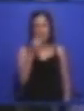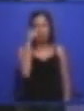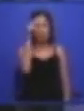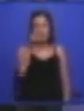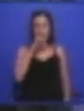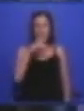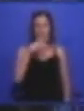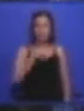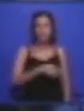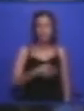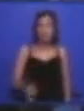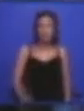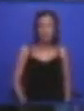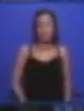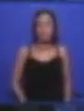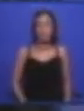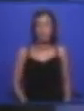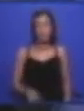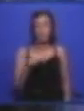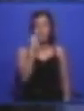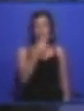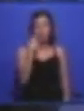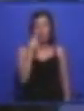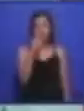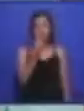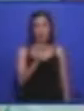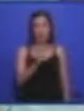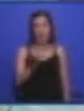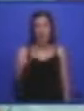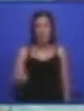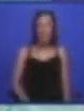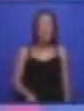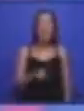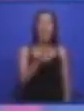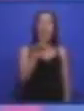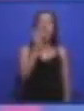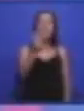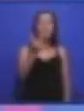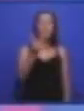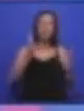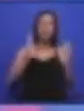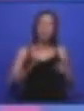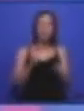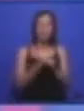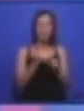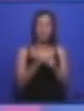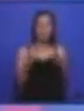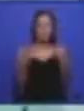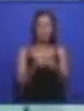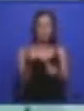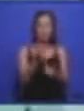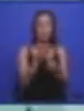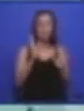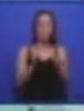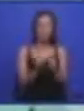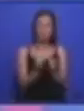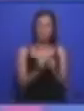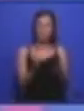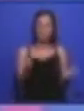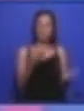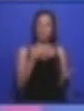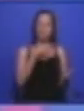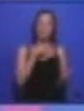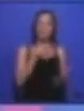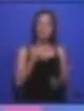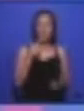são capazes de acreditar. Pois não, nem na cara dele. Júlio, quantos anos é que trabalharam juntos a acompanhar esta grande voz?